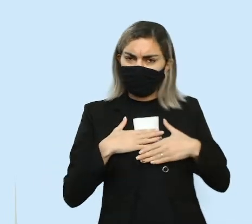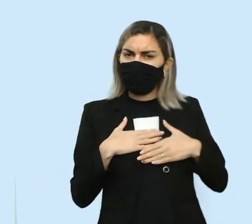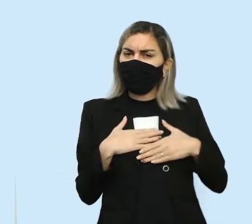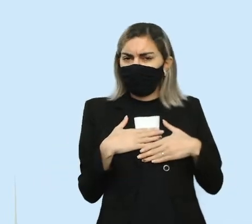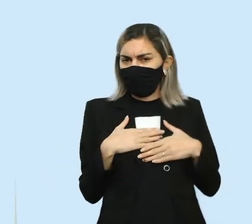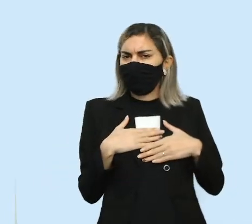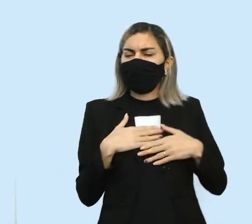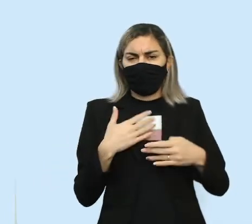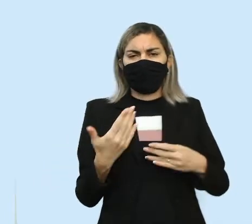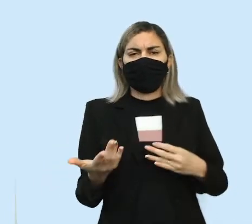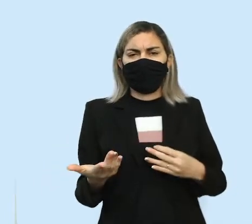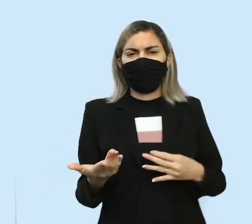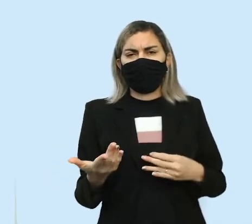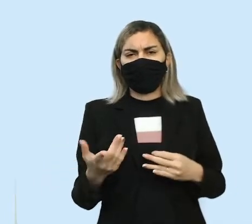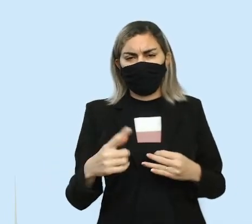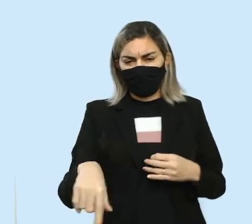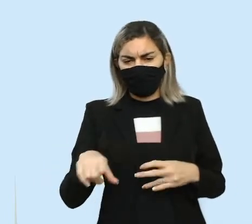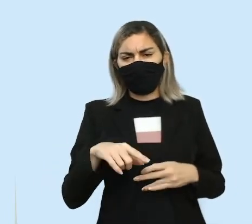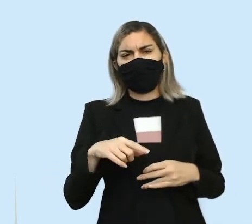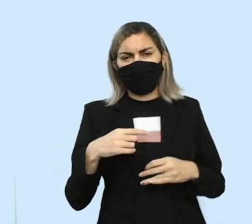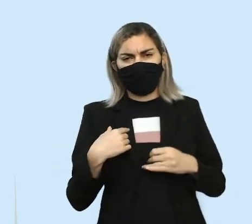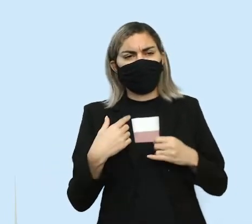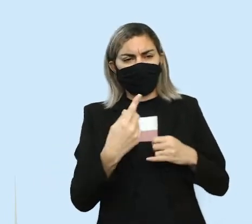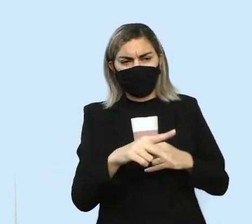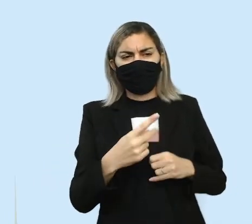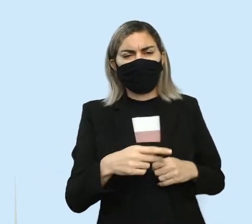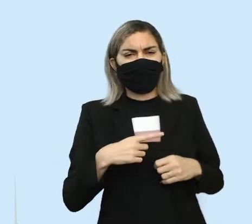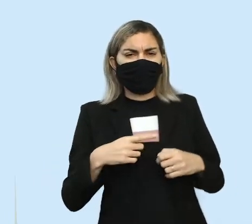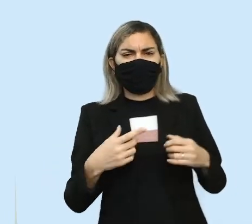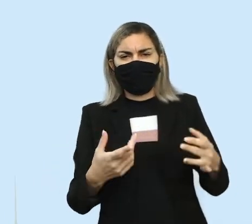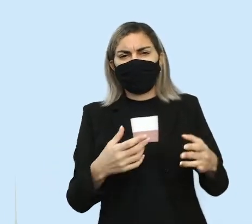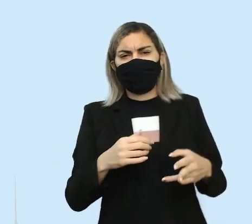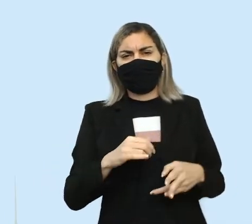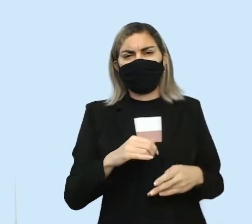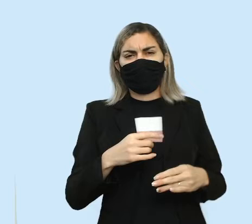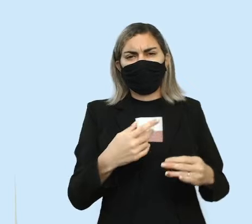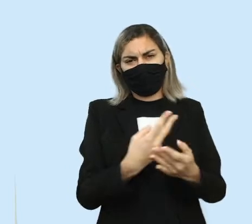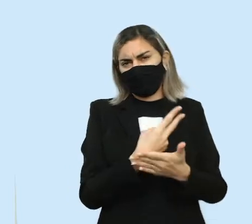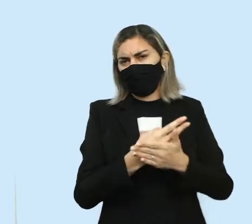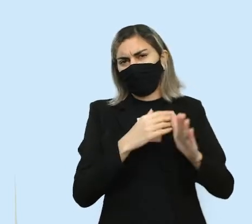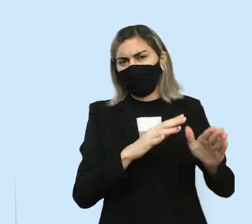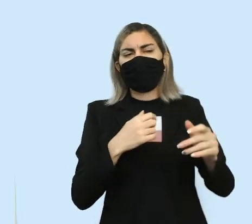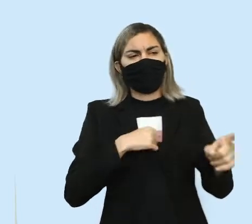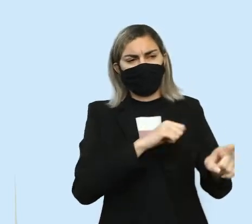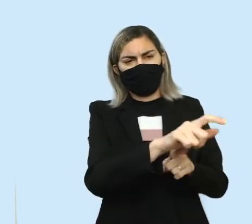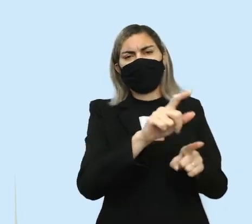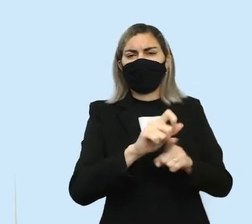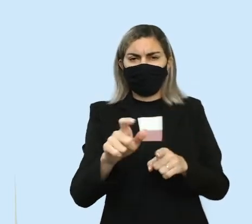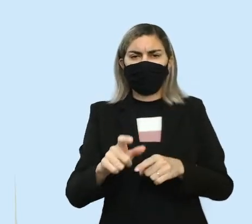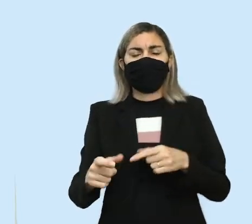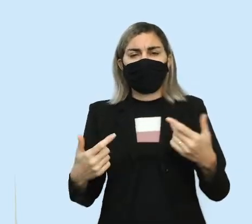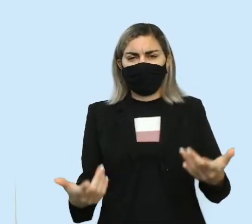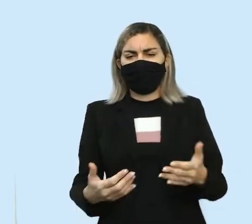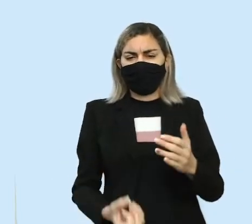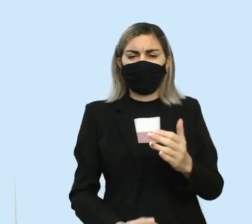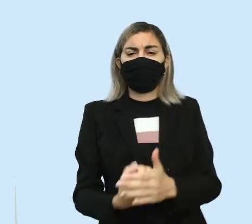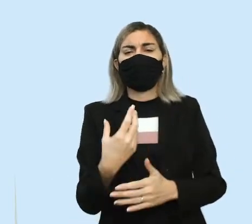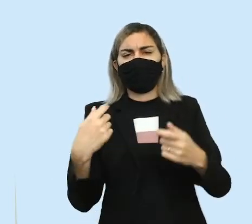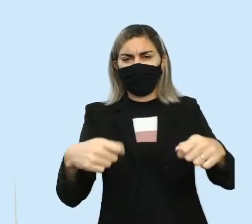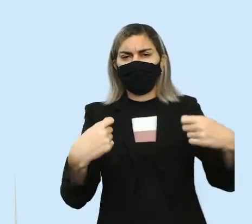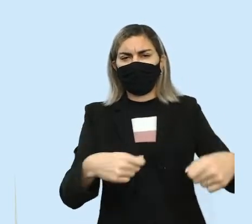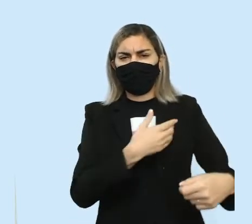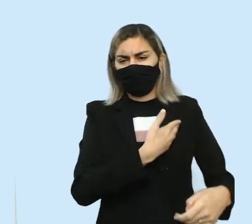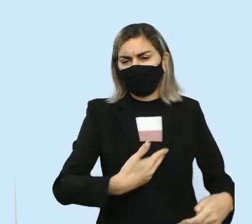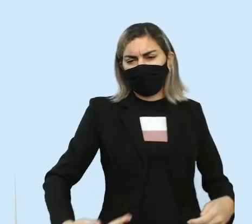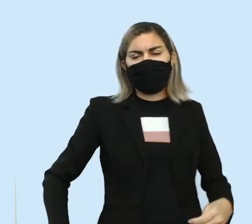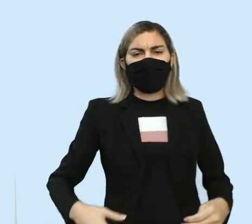a terra é nossa. Então, aquela galera que está lá está de forma ilícita e a gente precisa expulsar. É daí que surge a necessidade do